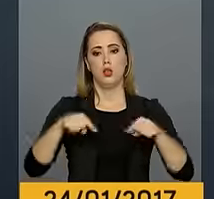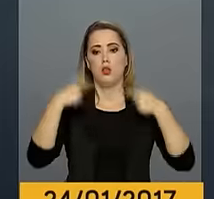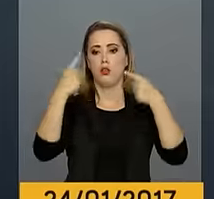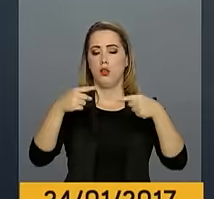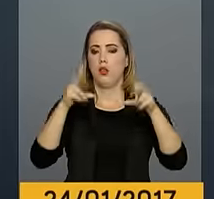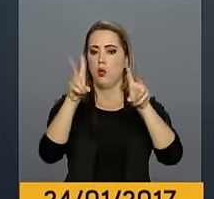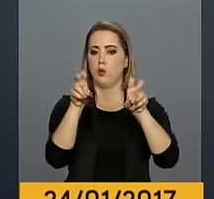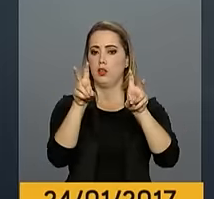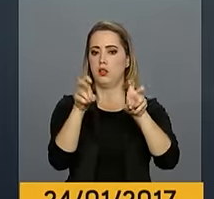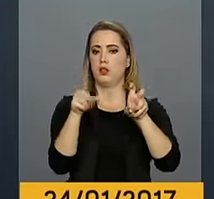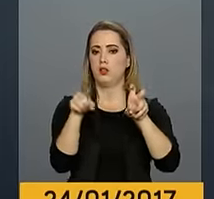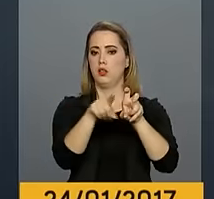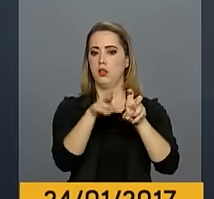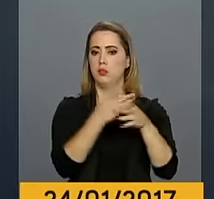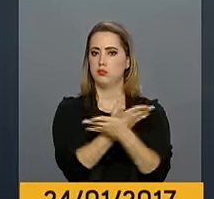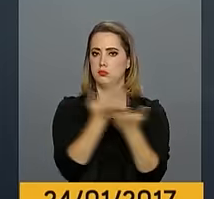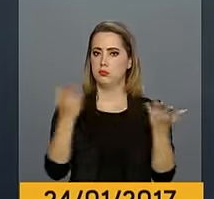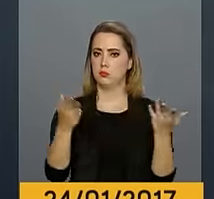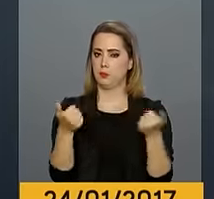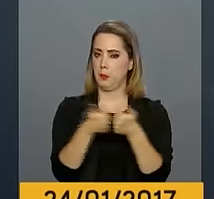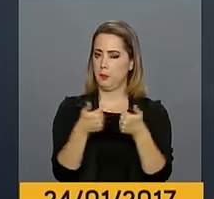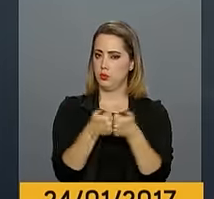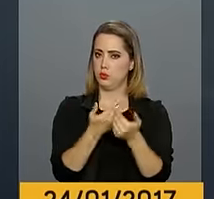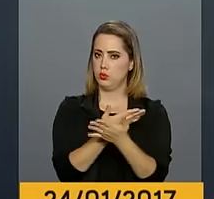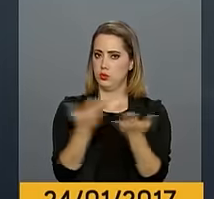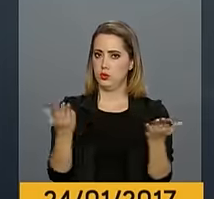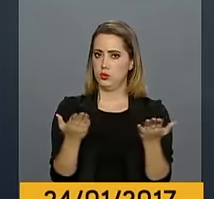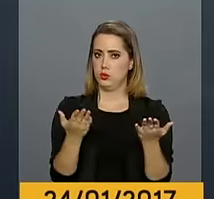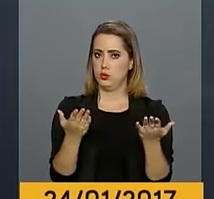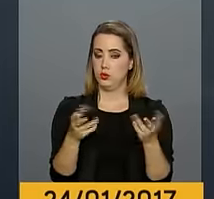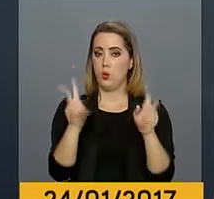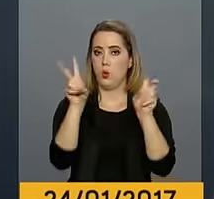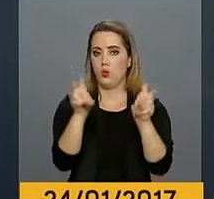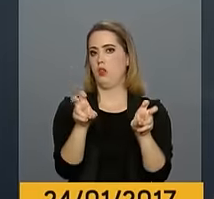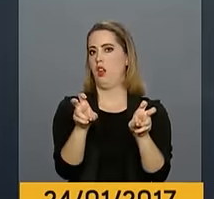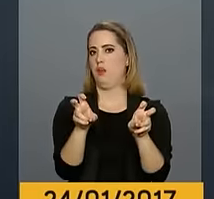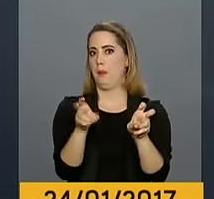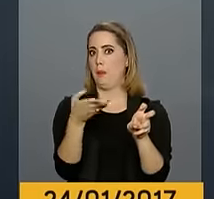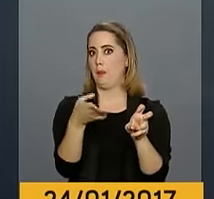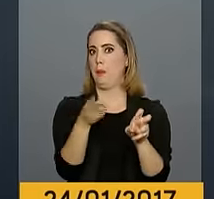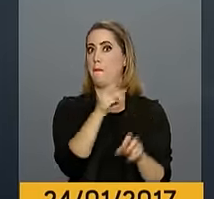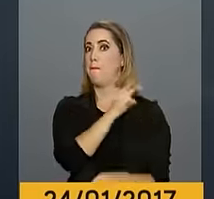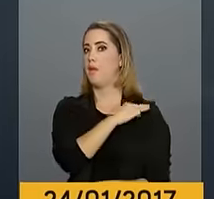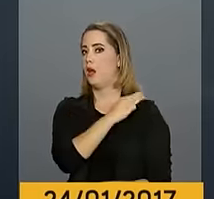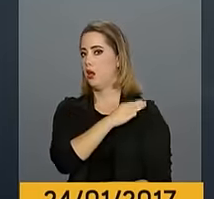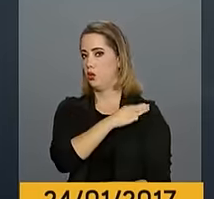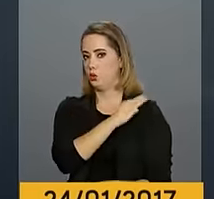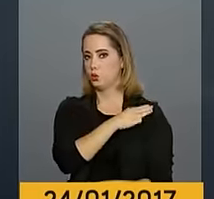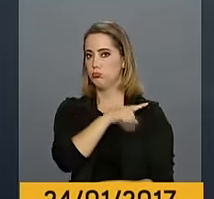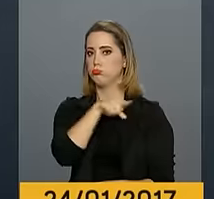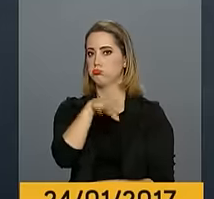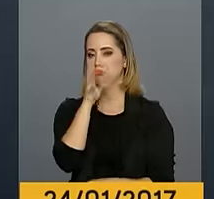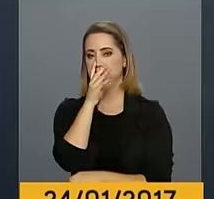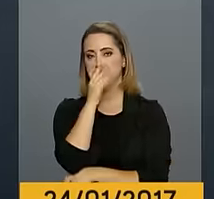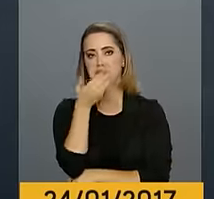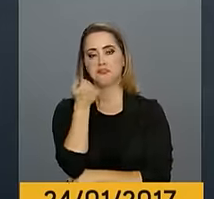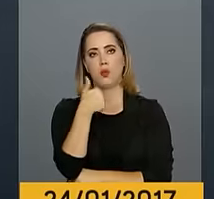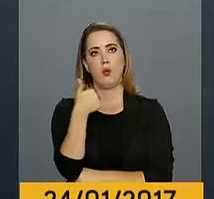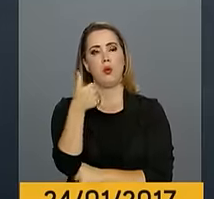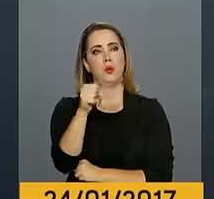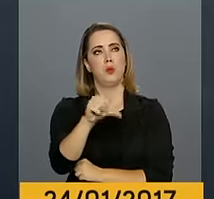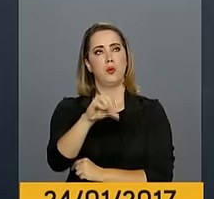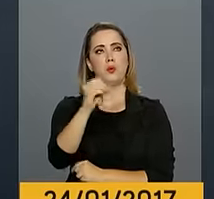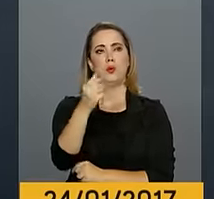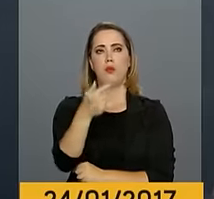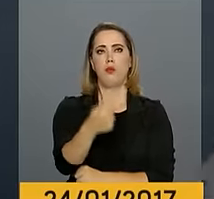senhores, com alguma proximidade, o tema do ensino médio, né? É interessante, eu em 1997, vou contar essa experiência, eu